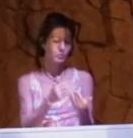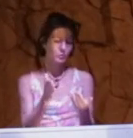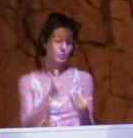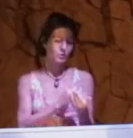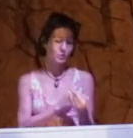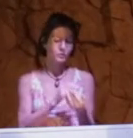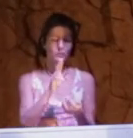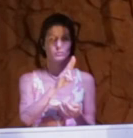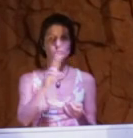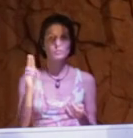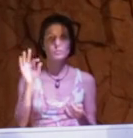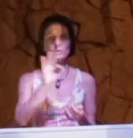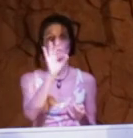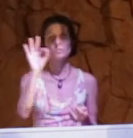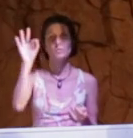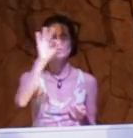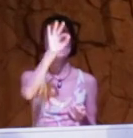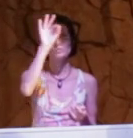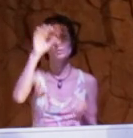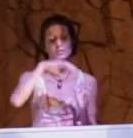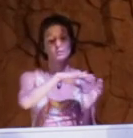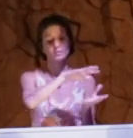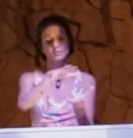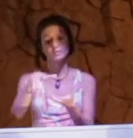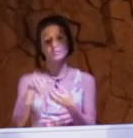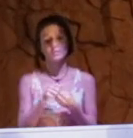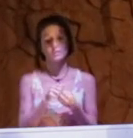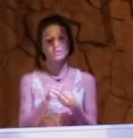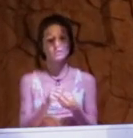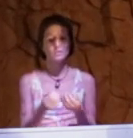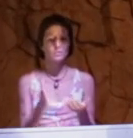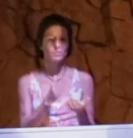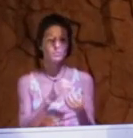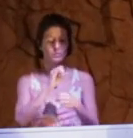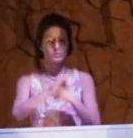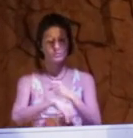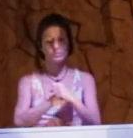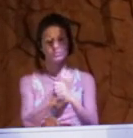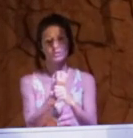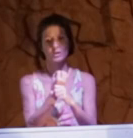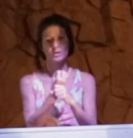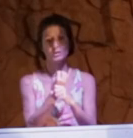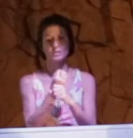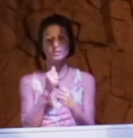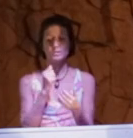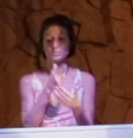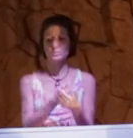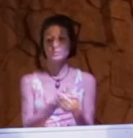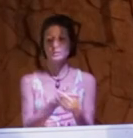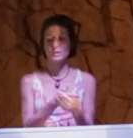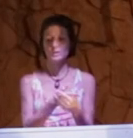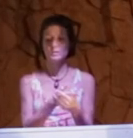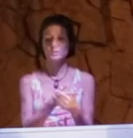das Abelhas da Terra, que é um livro digital, que foi publicado pela Chão da Terra,